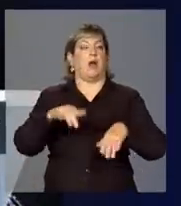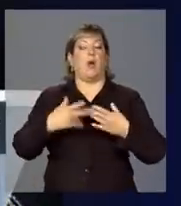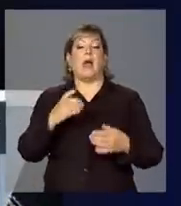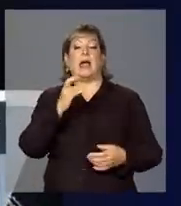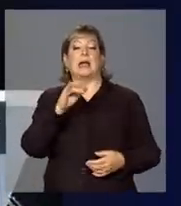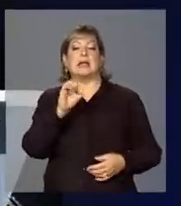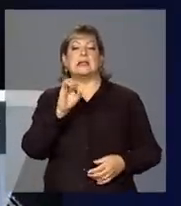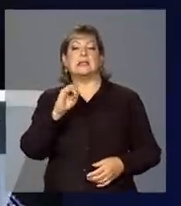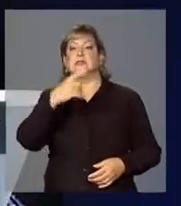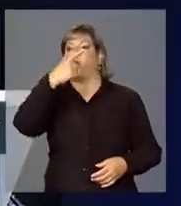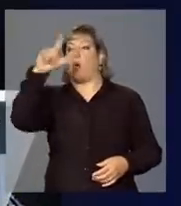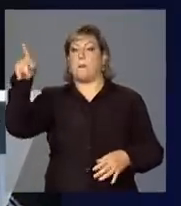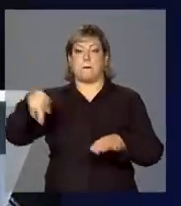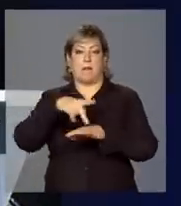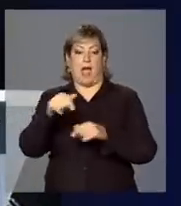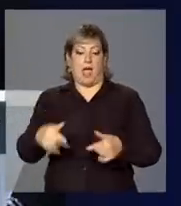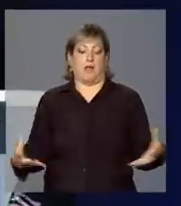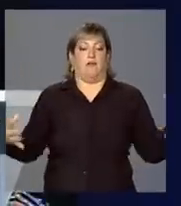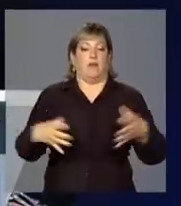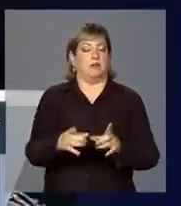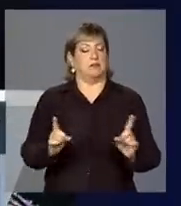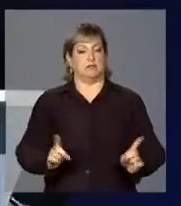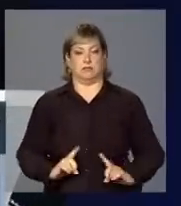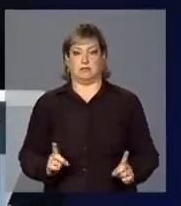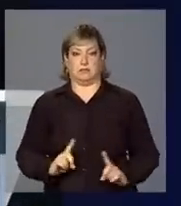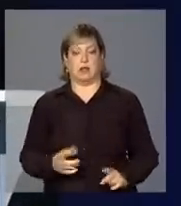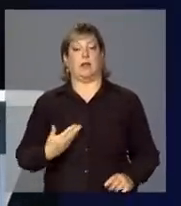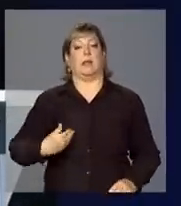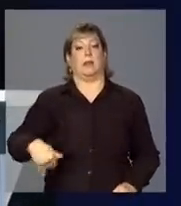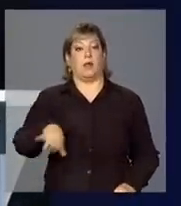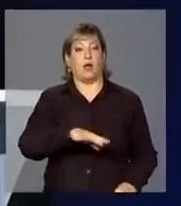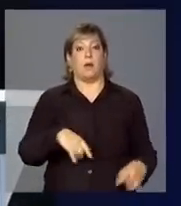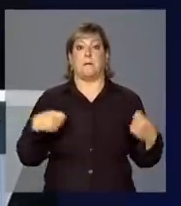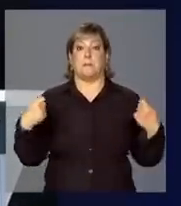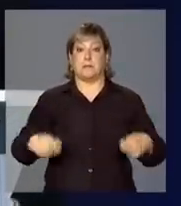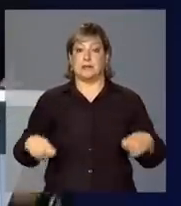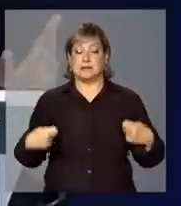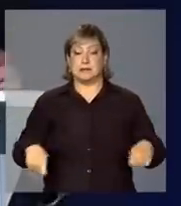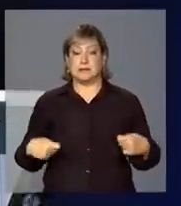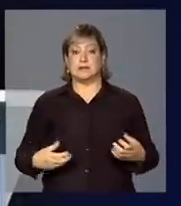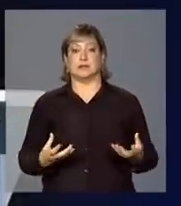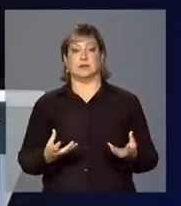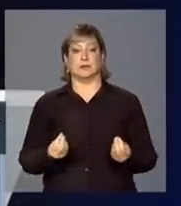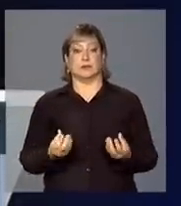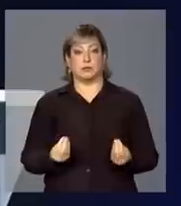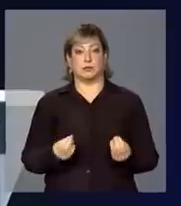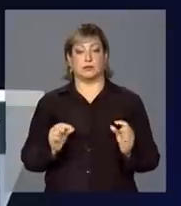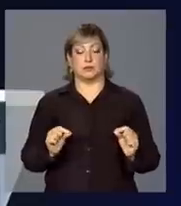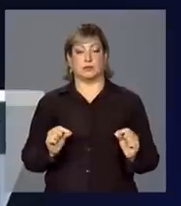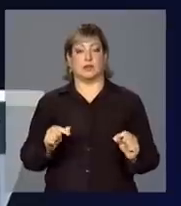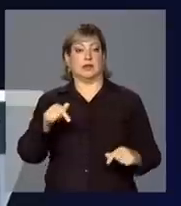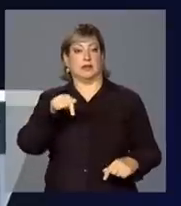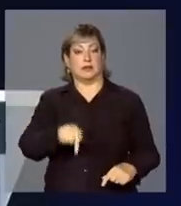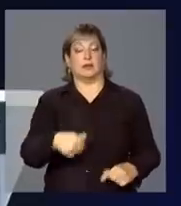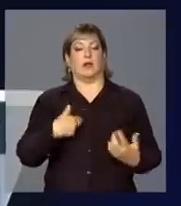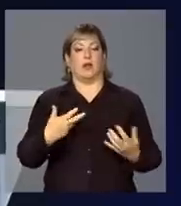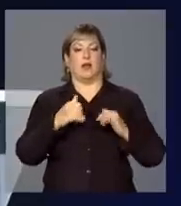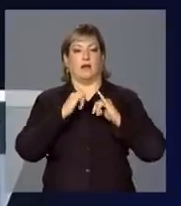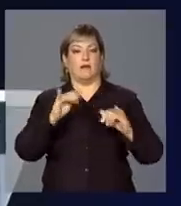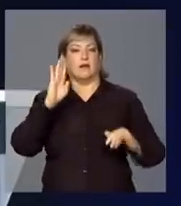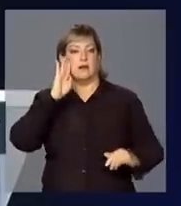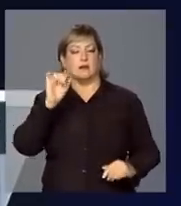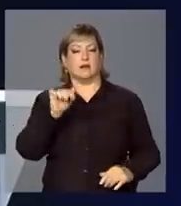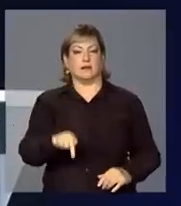isso. Nós precisamos muito, e aqui eu quero